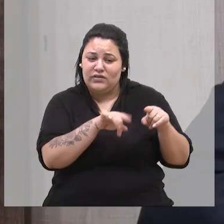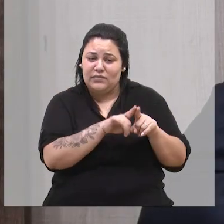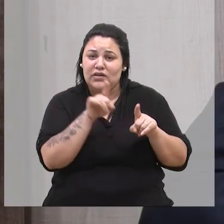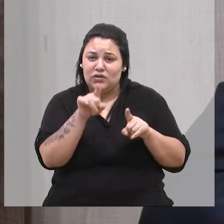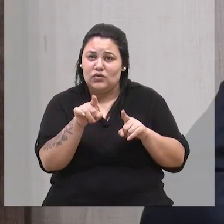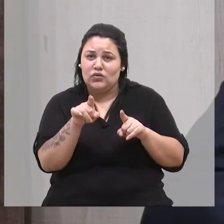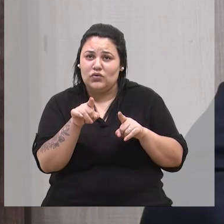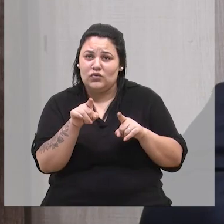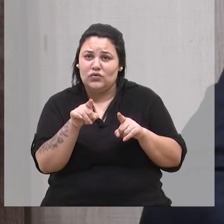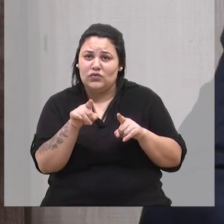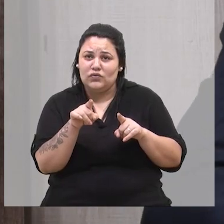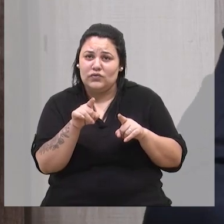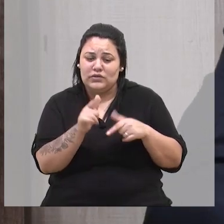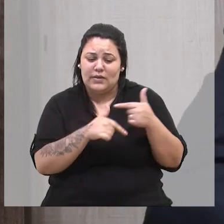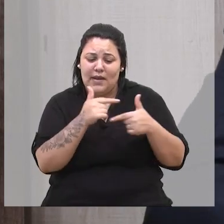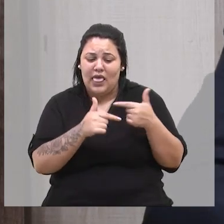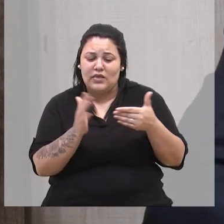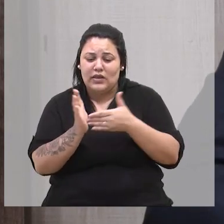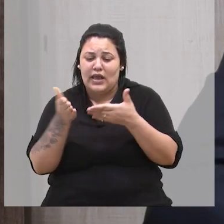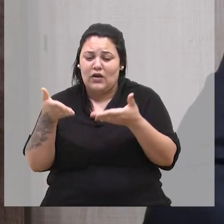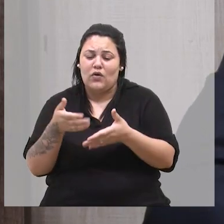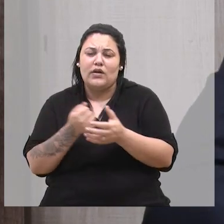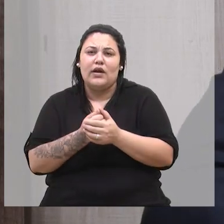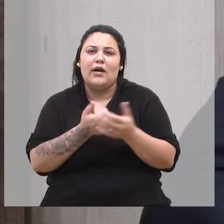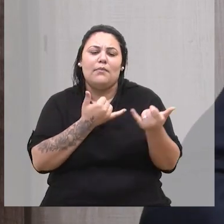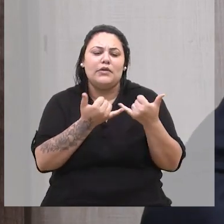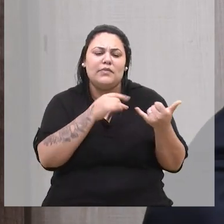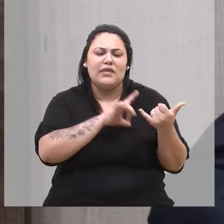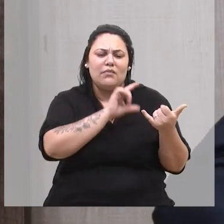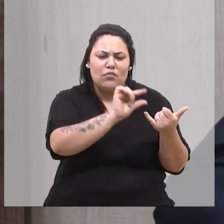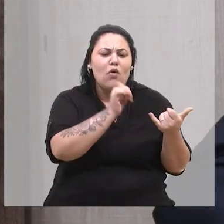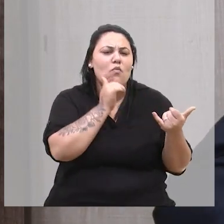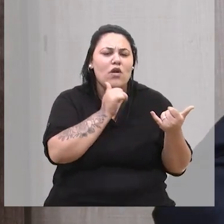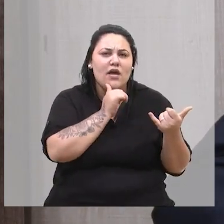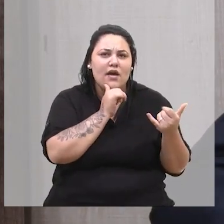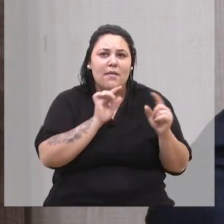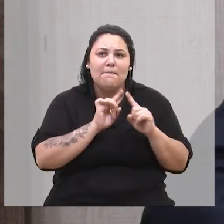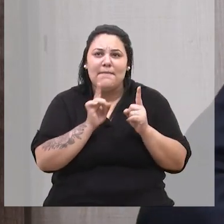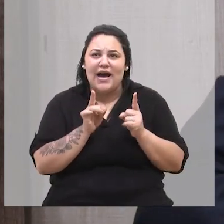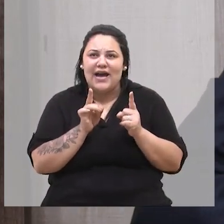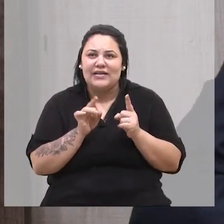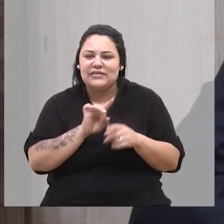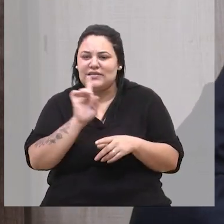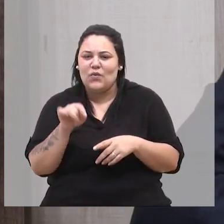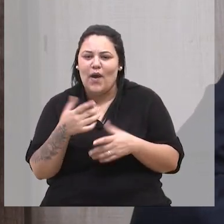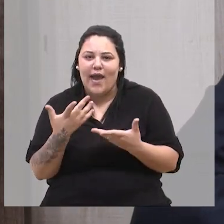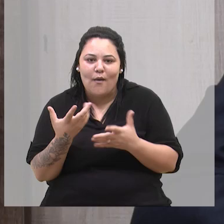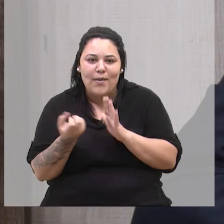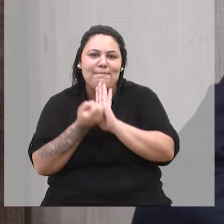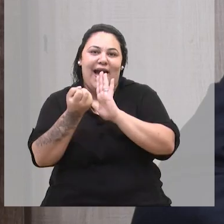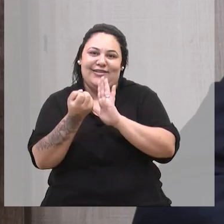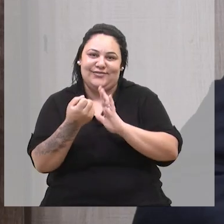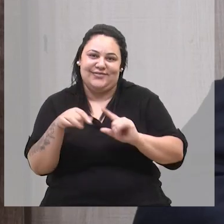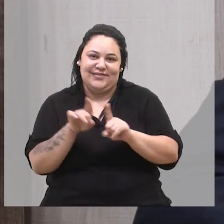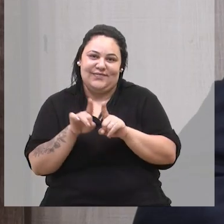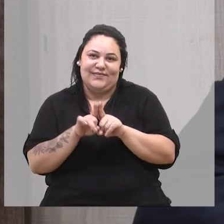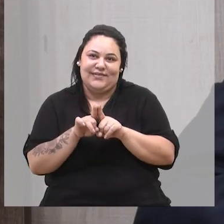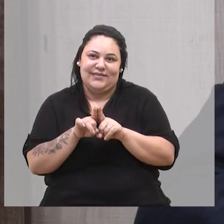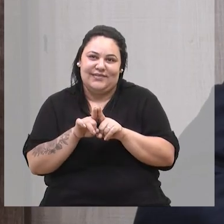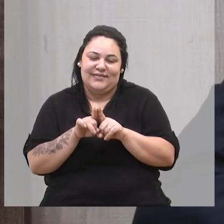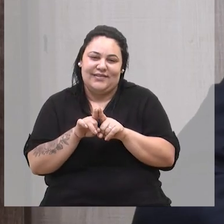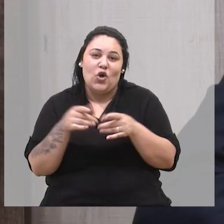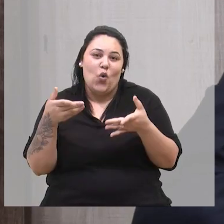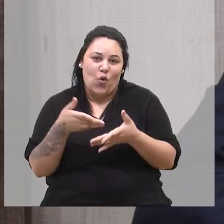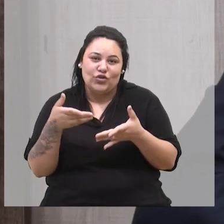que a senhora fosse trabalhando até agora, em que, temos poucas mulheres, mas já não é algo tão chocante que uma mulher